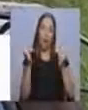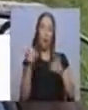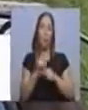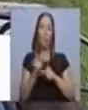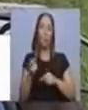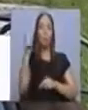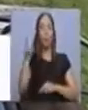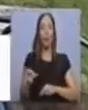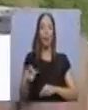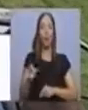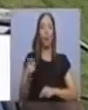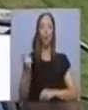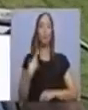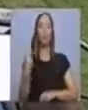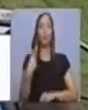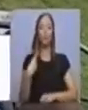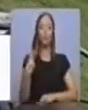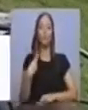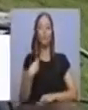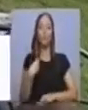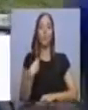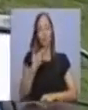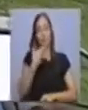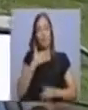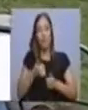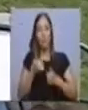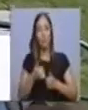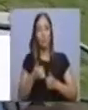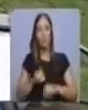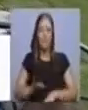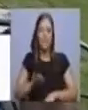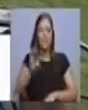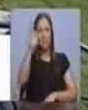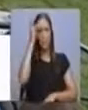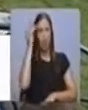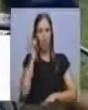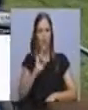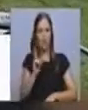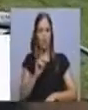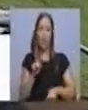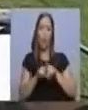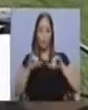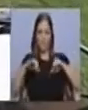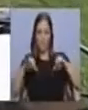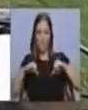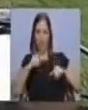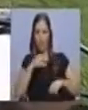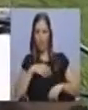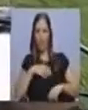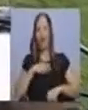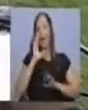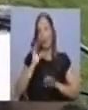Estamos os dois, faz-nos jeito. A subida não é fácil e isto até acaba por ser um passeio, diga lá. Não, assim é melhor